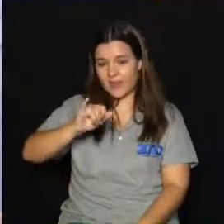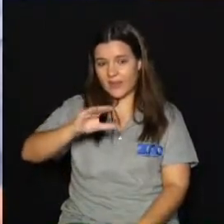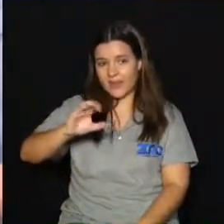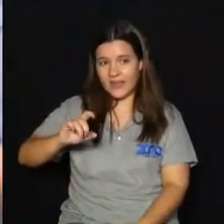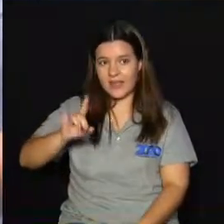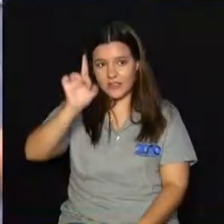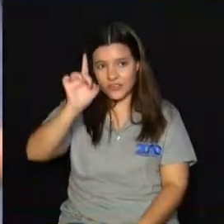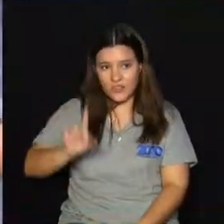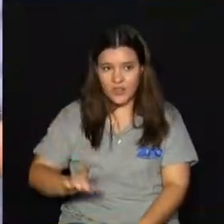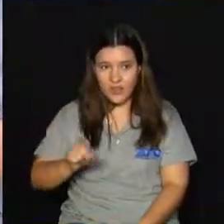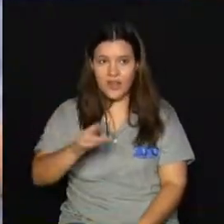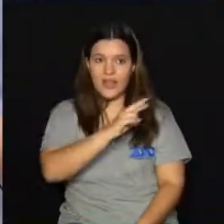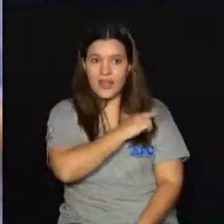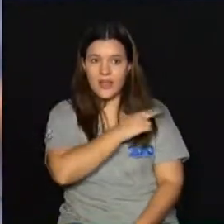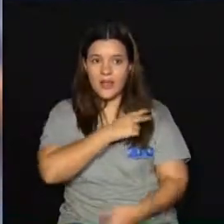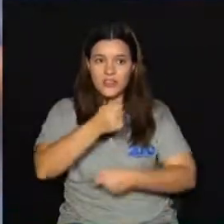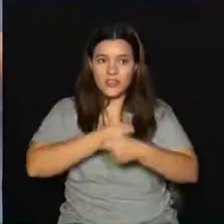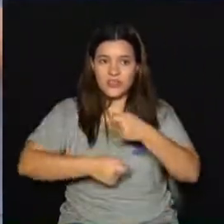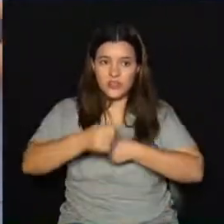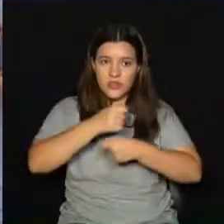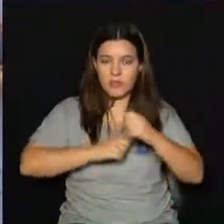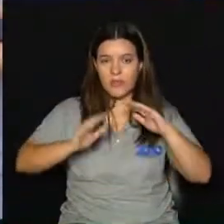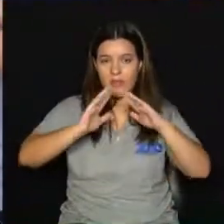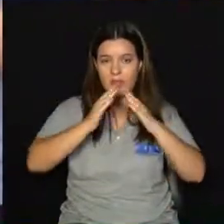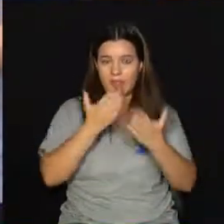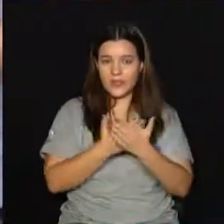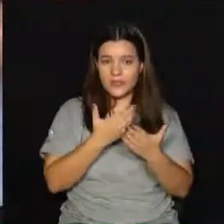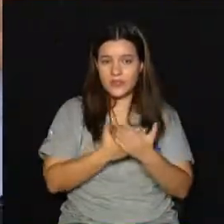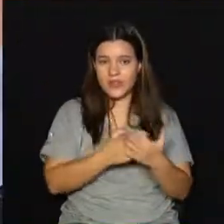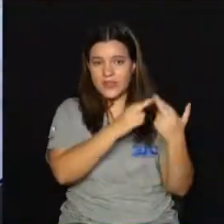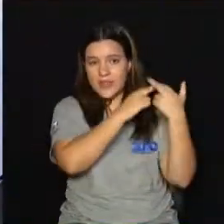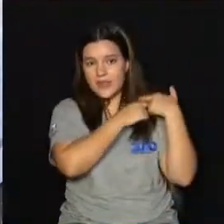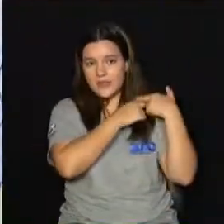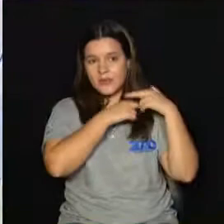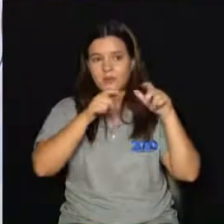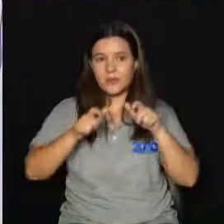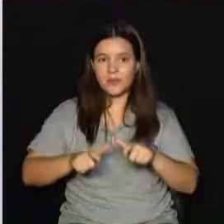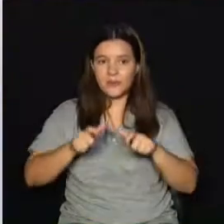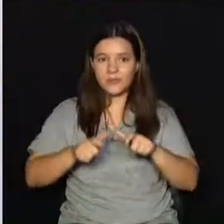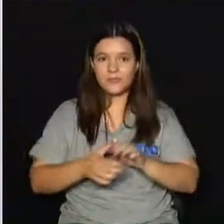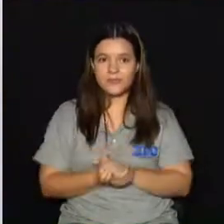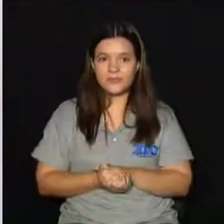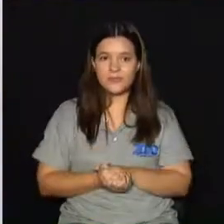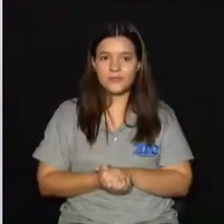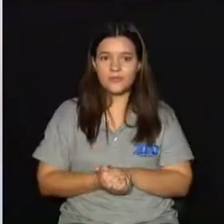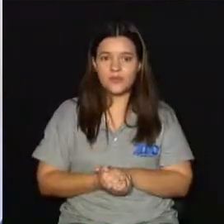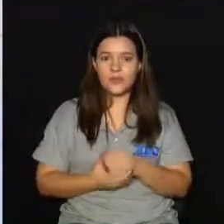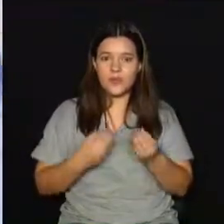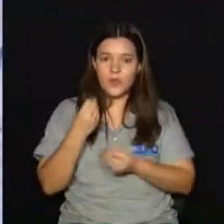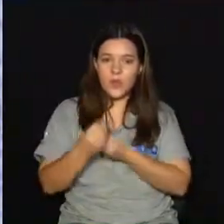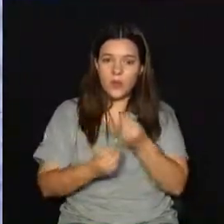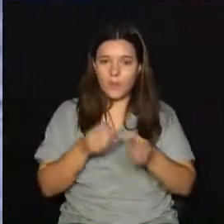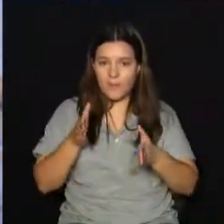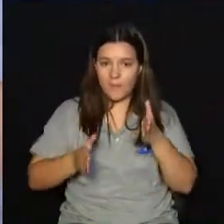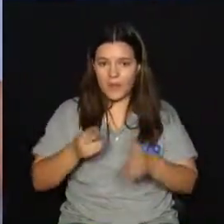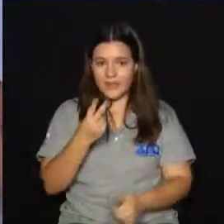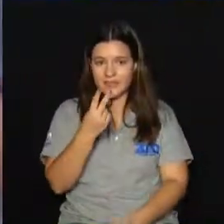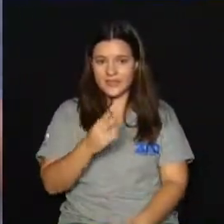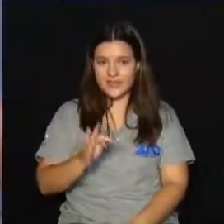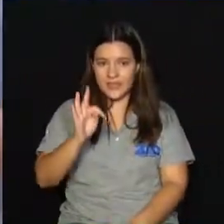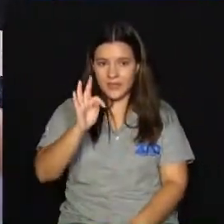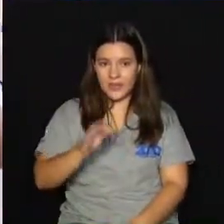de administradora do prédio. Ela é a responsável por esse local. Leonice, como está esse segundo turno? Está